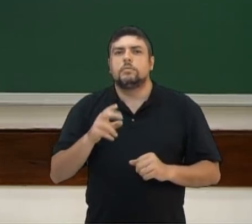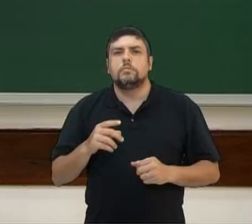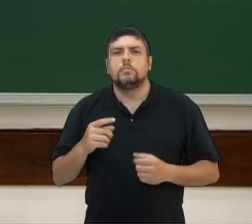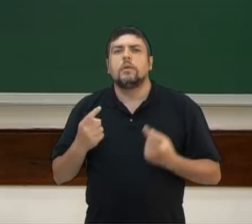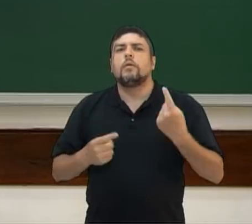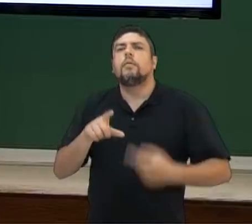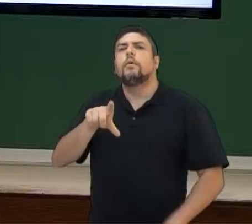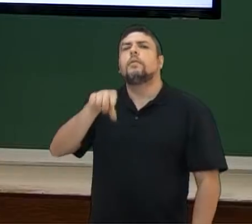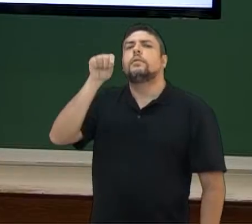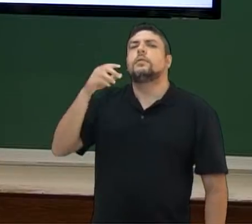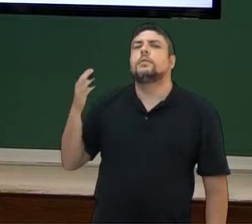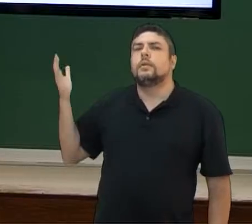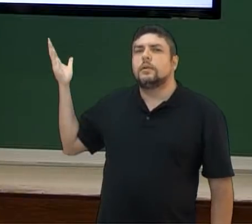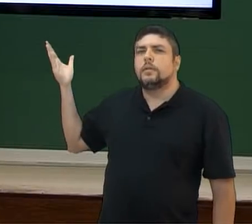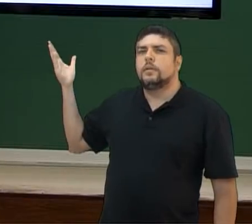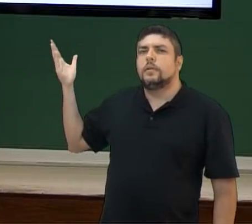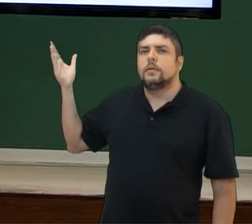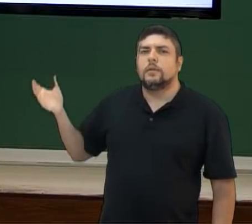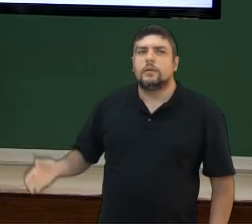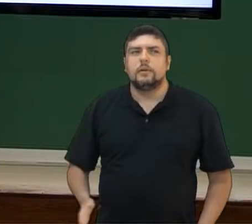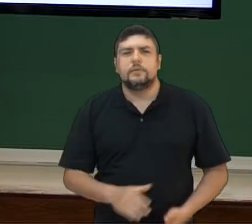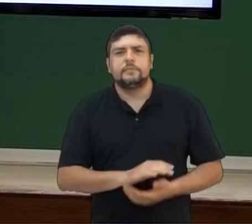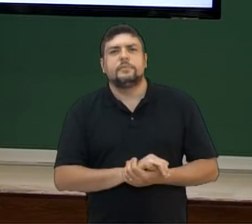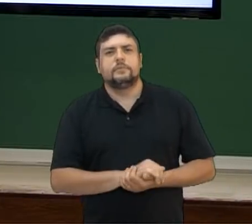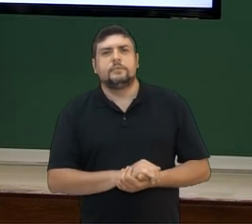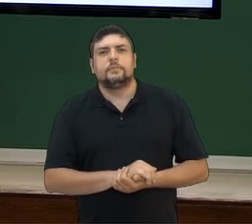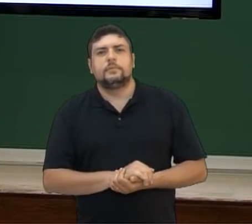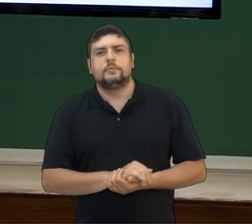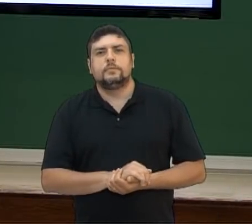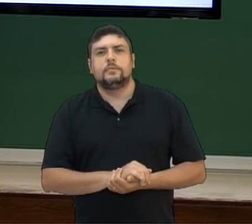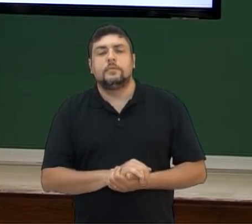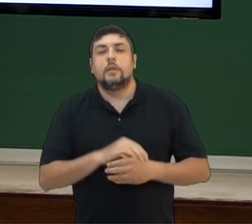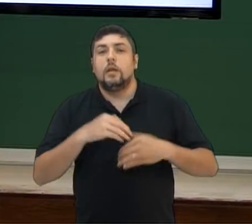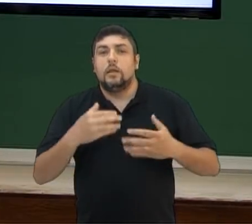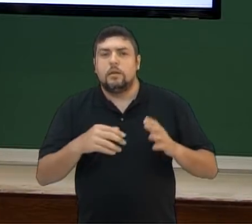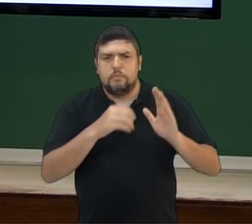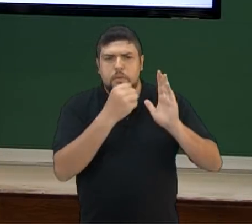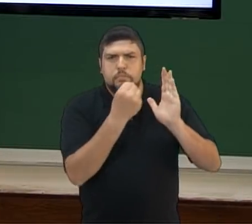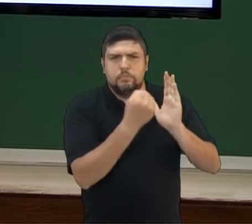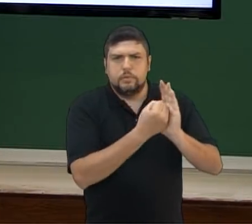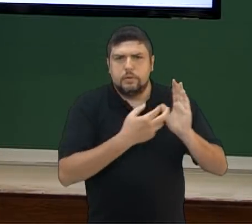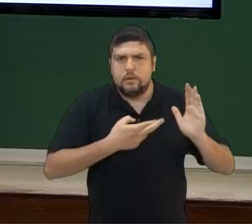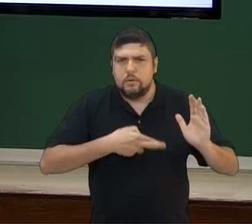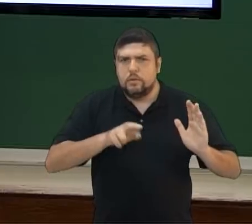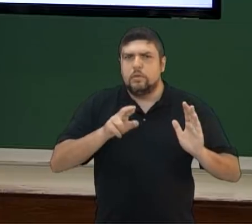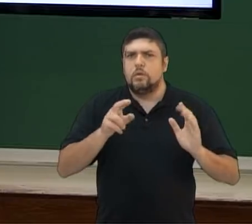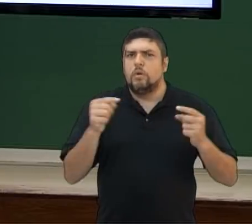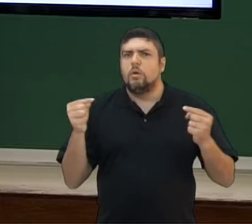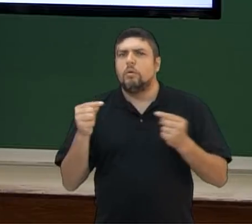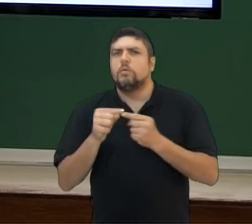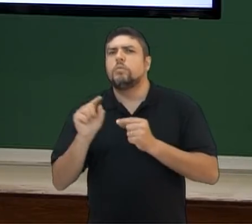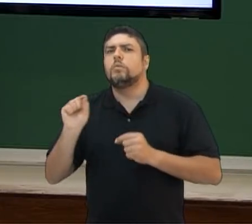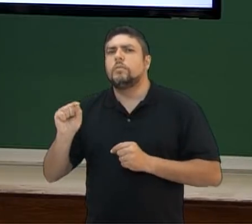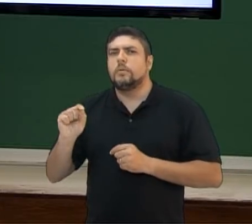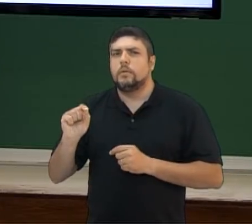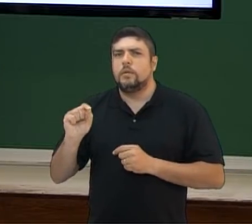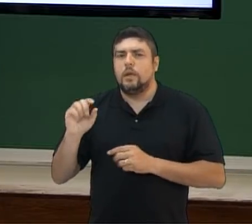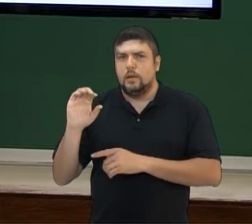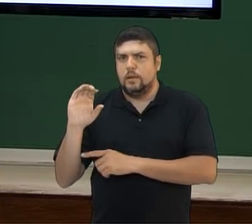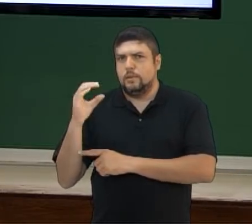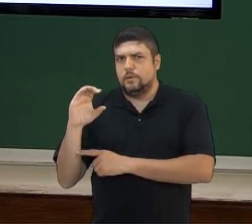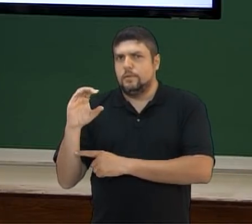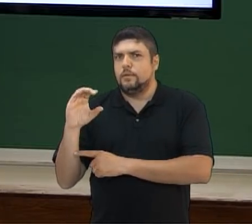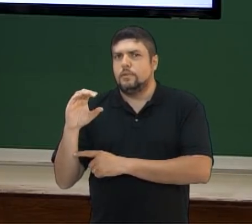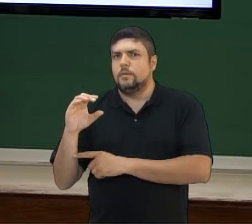escolheu? Muito bem. Então, os símbolos religiosos são uma forma de linguagem que expressam ideias sobre a ciência,